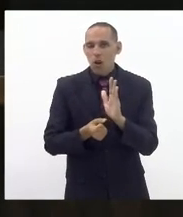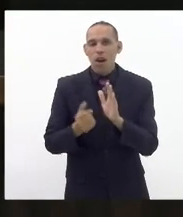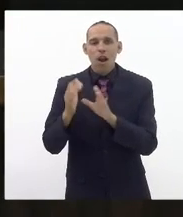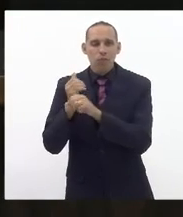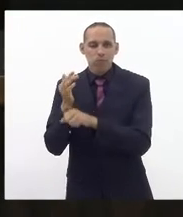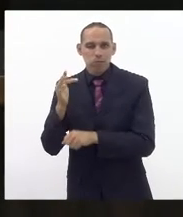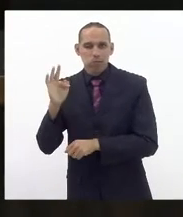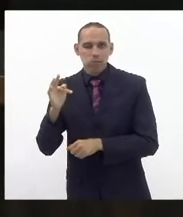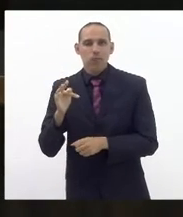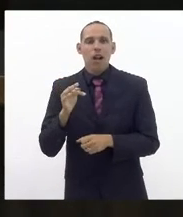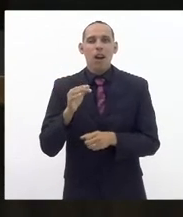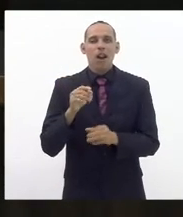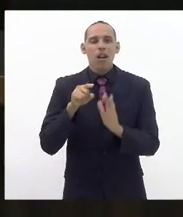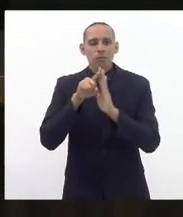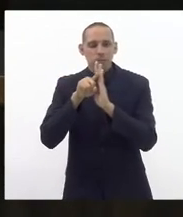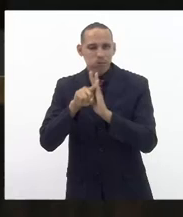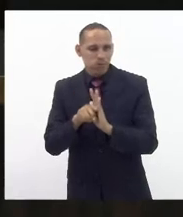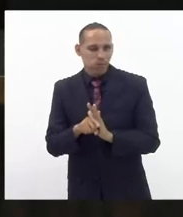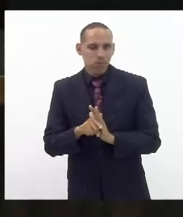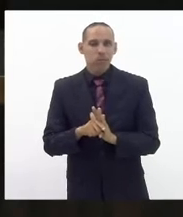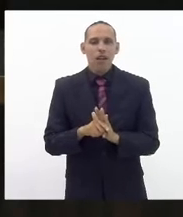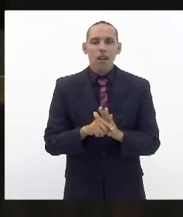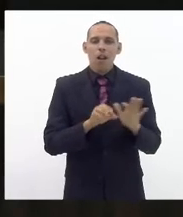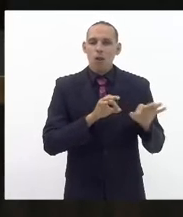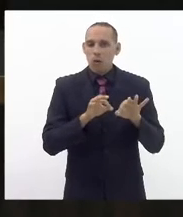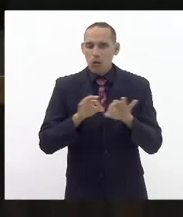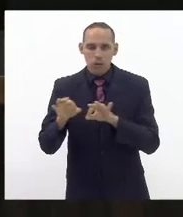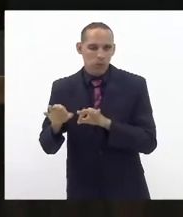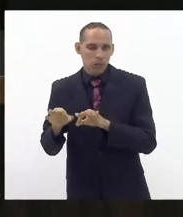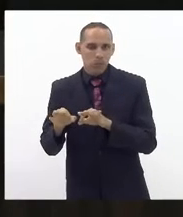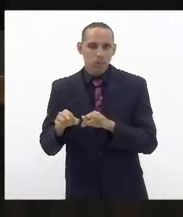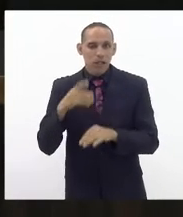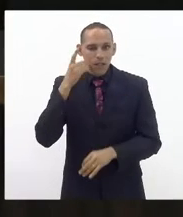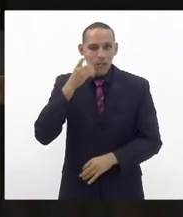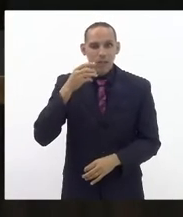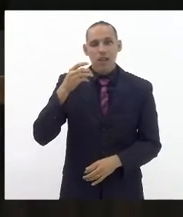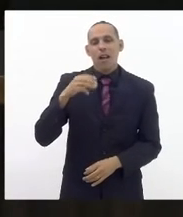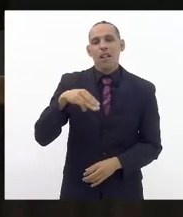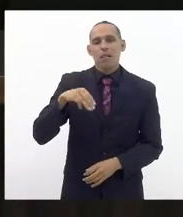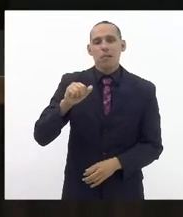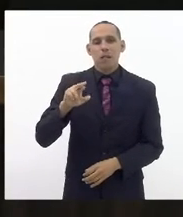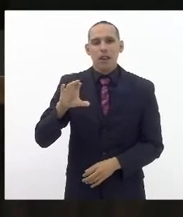Fiscalização Financeira e Controle, deputado Márcio Canella.